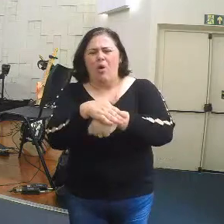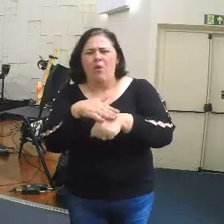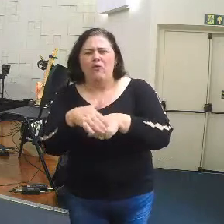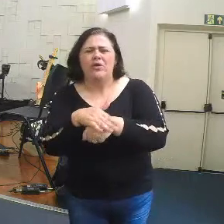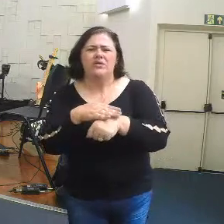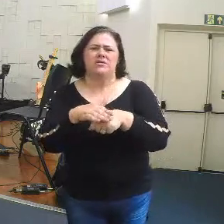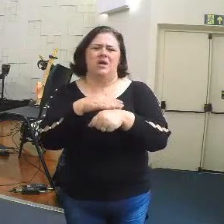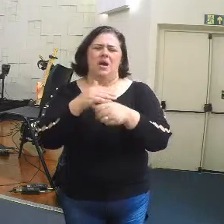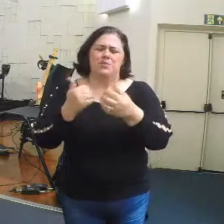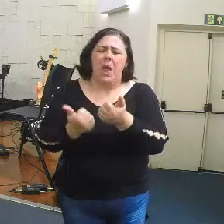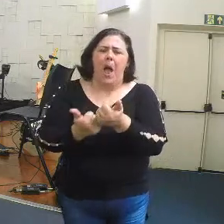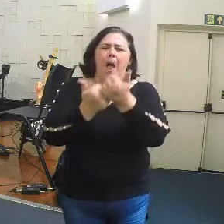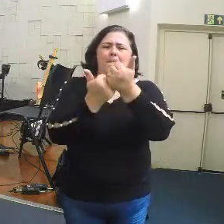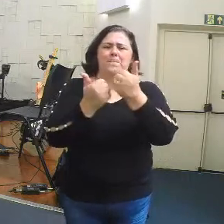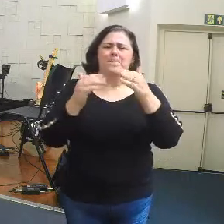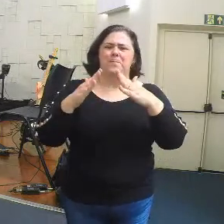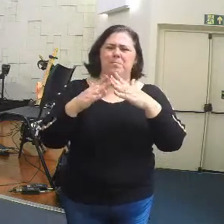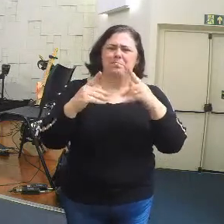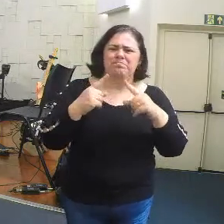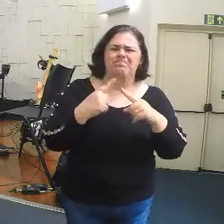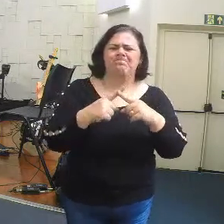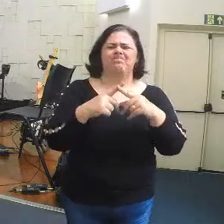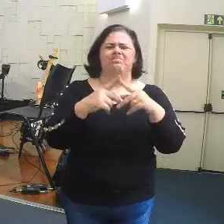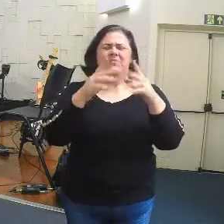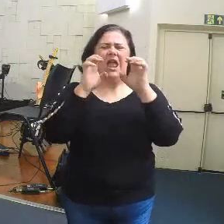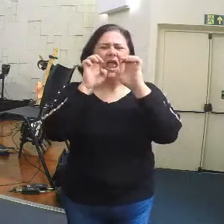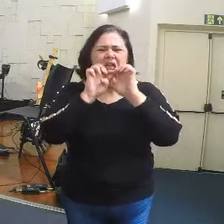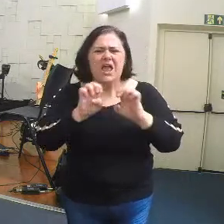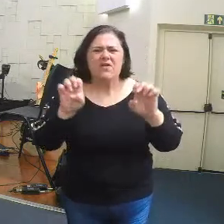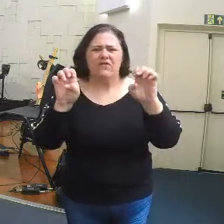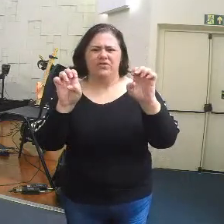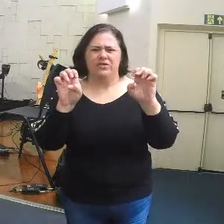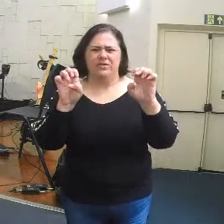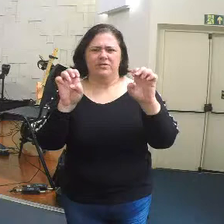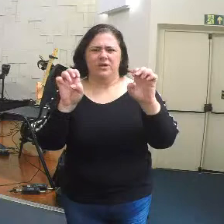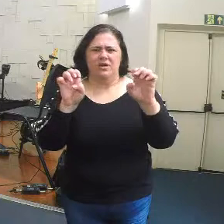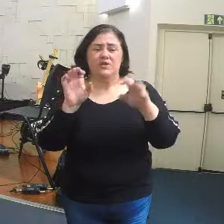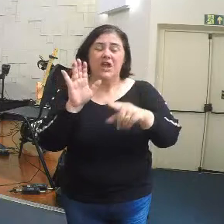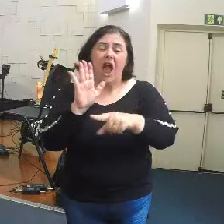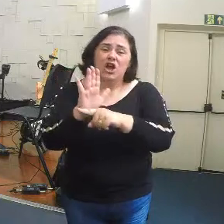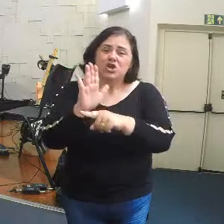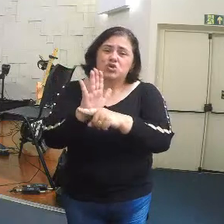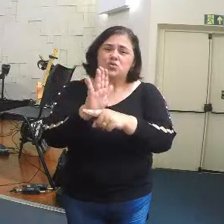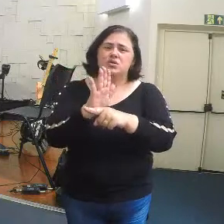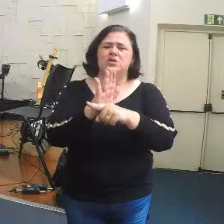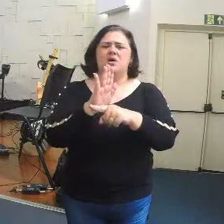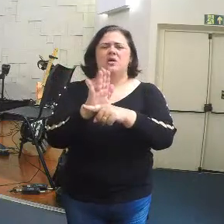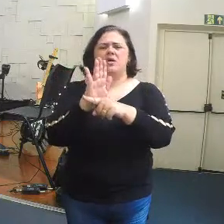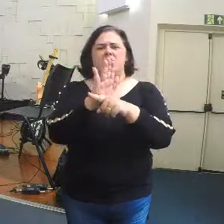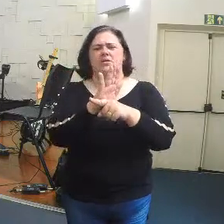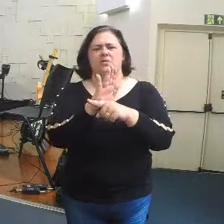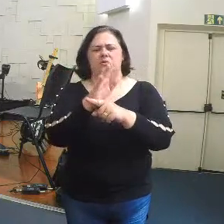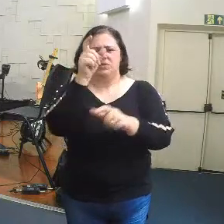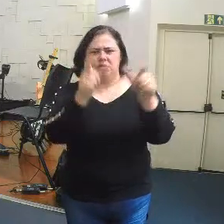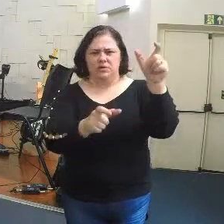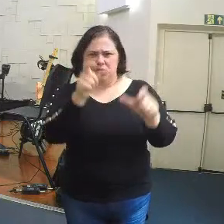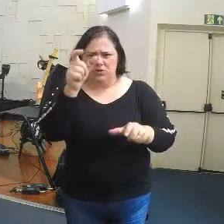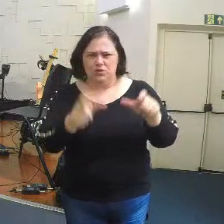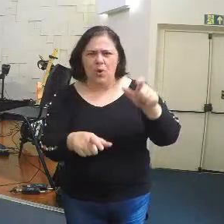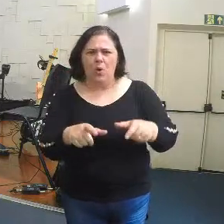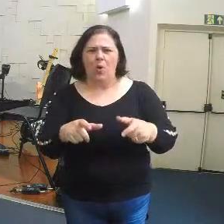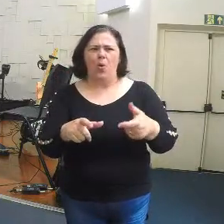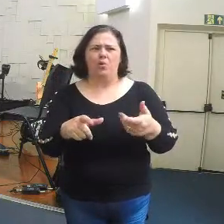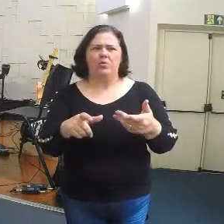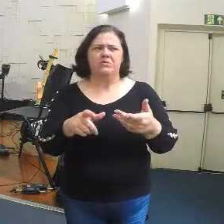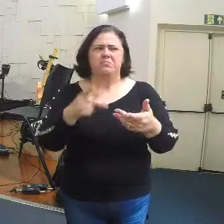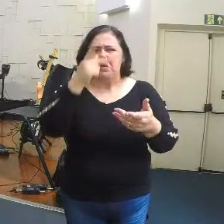mas também evangelizando, e eles não têm recursos próprios, eles precisam que vocês deem alimento, que vocês hospedem na casa de